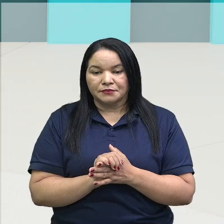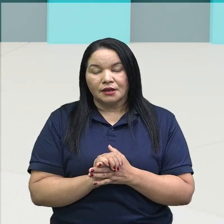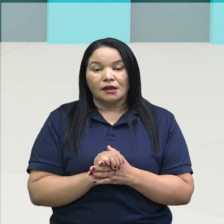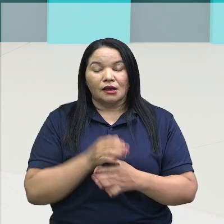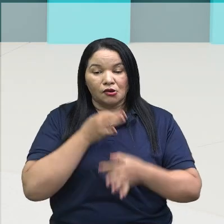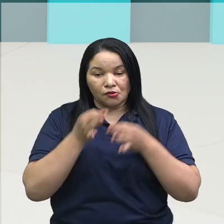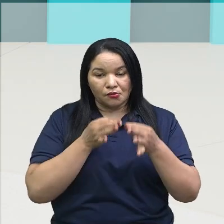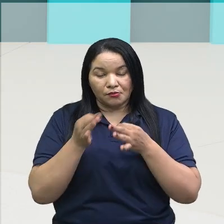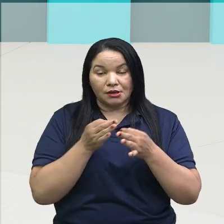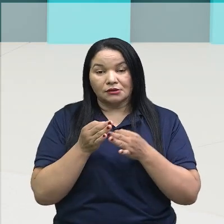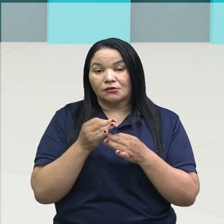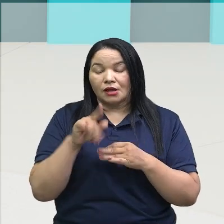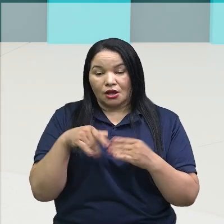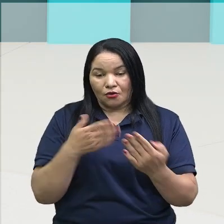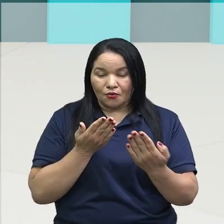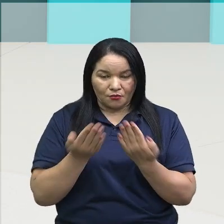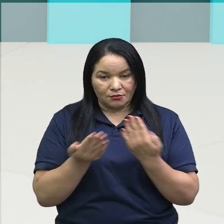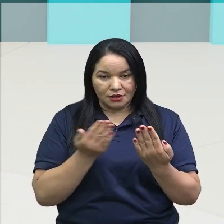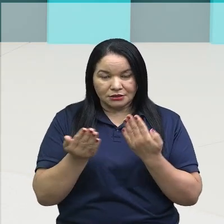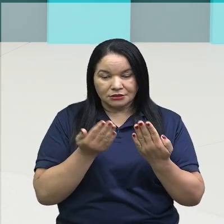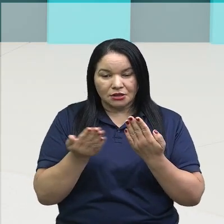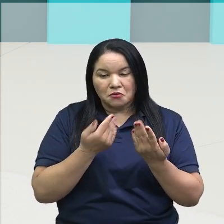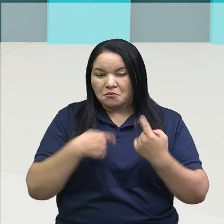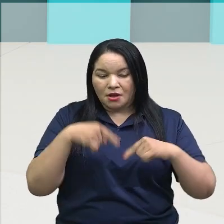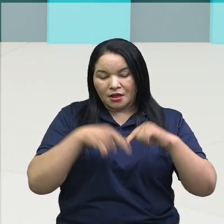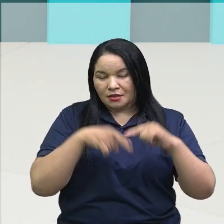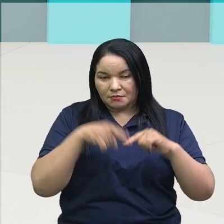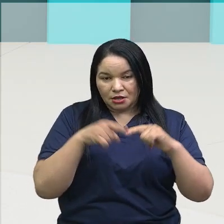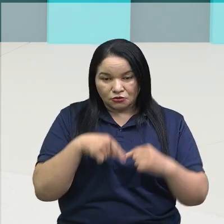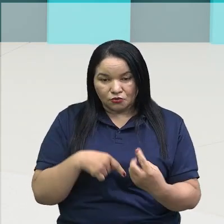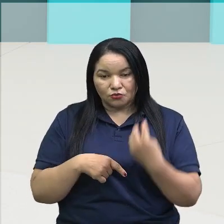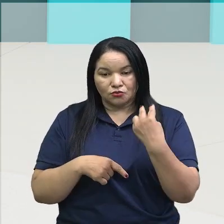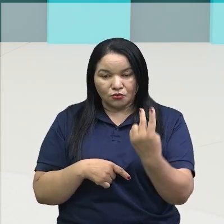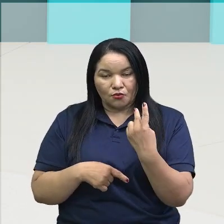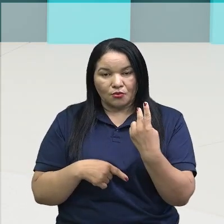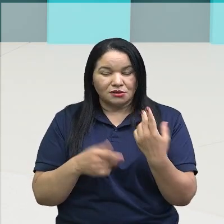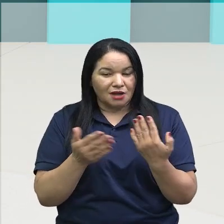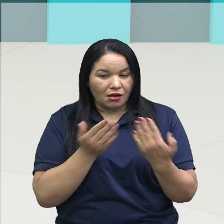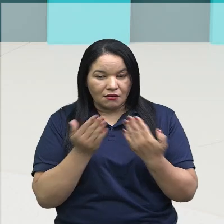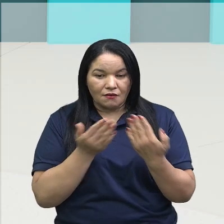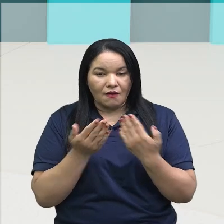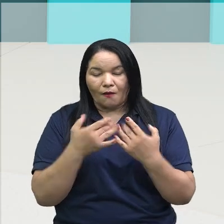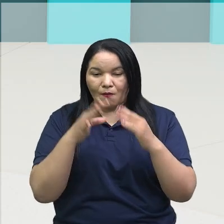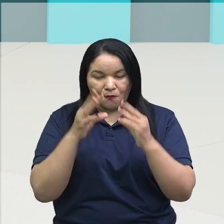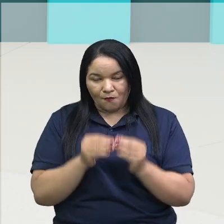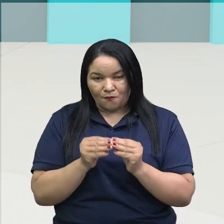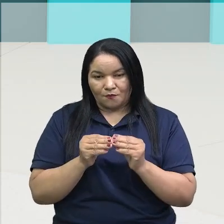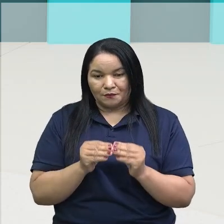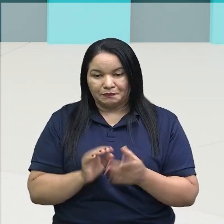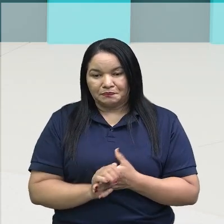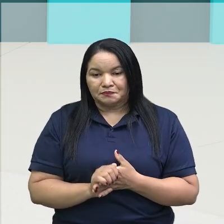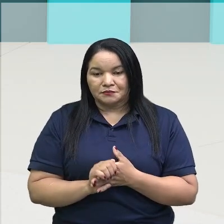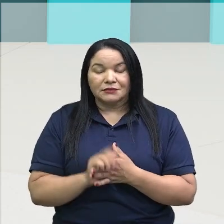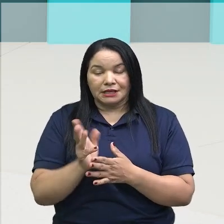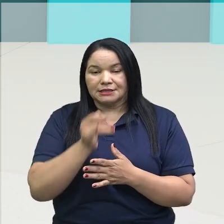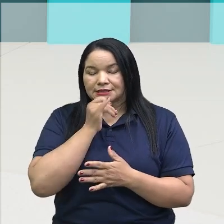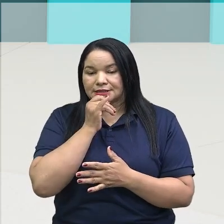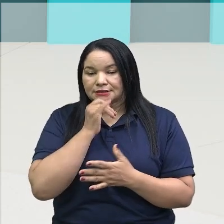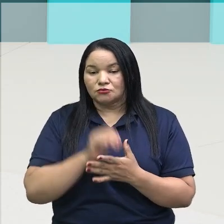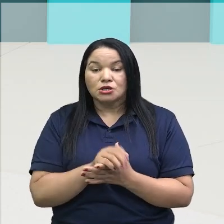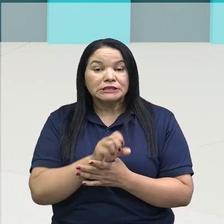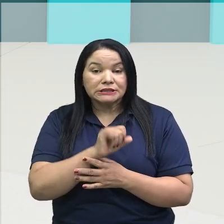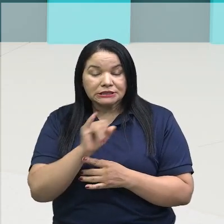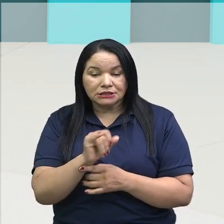uma comparação entre elemento, entre duas coisas e tira uma conclusão disso. Então olha o nosso exemplo. Se